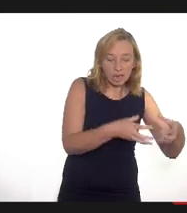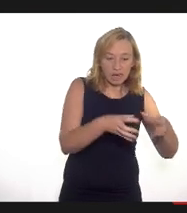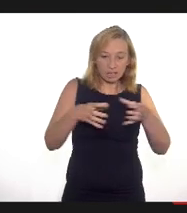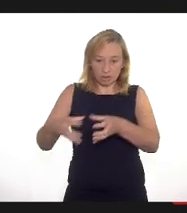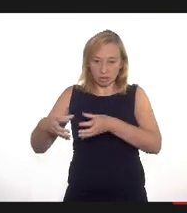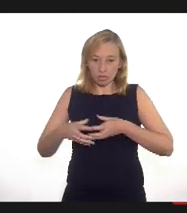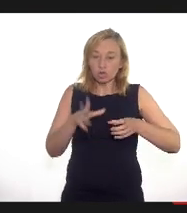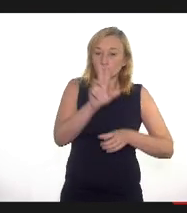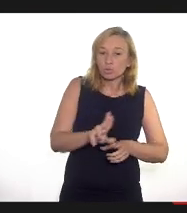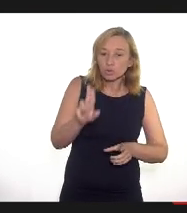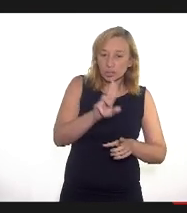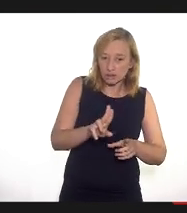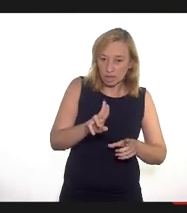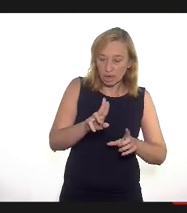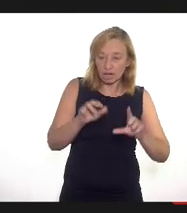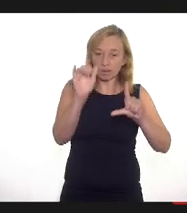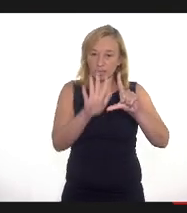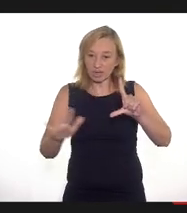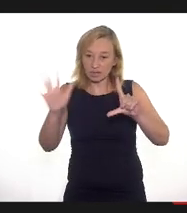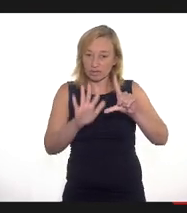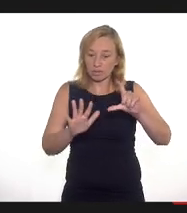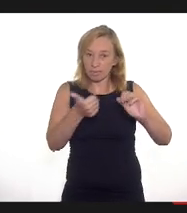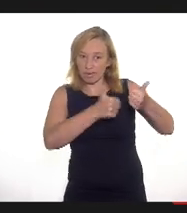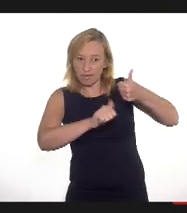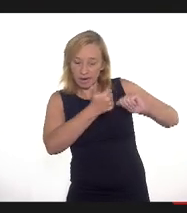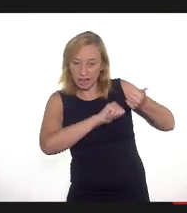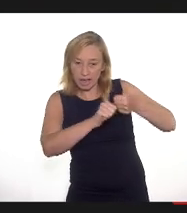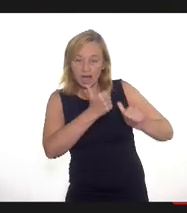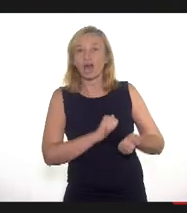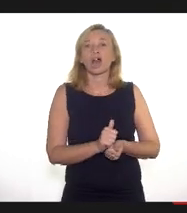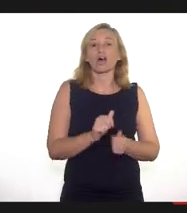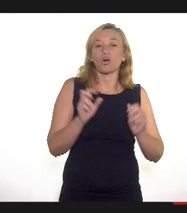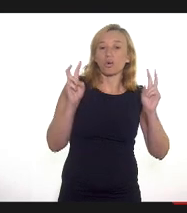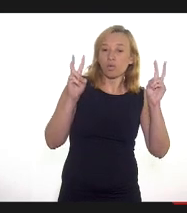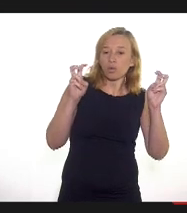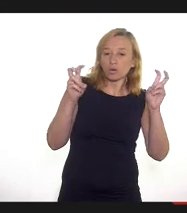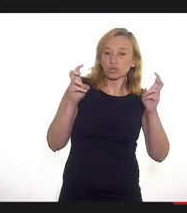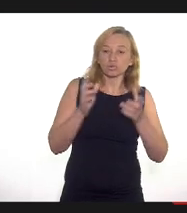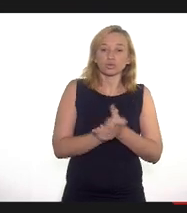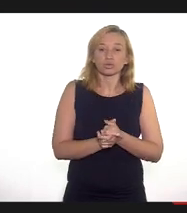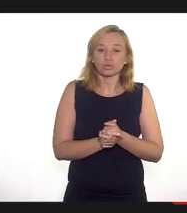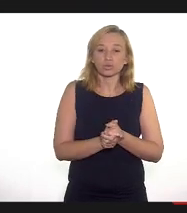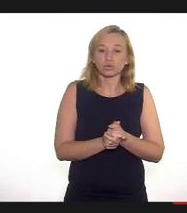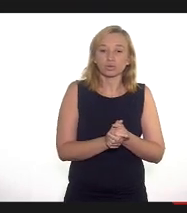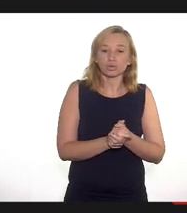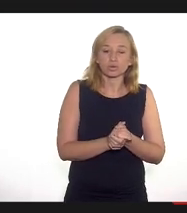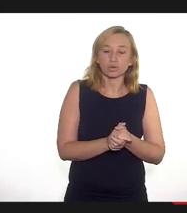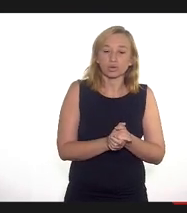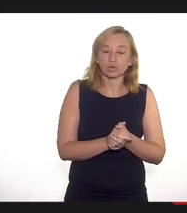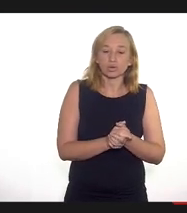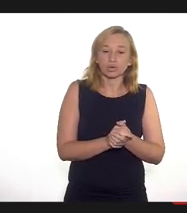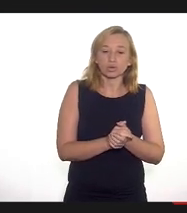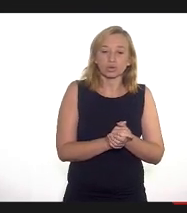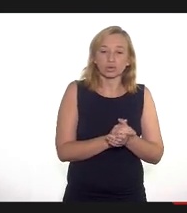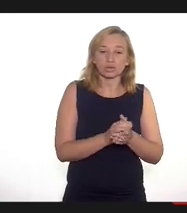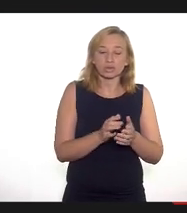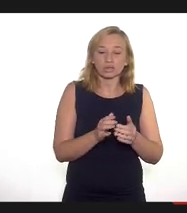utilizaram essas ferramentas para poder avaliar a questão do rendimento do aluno,